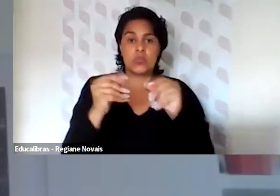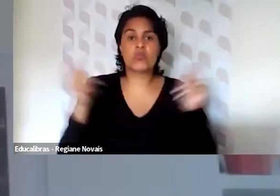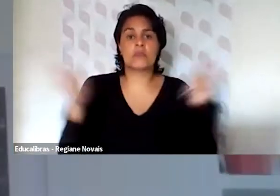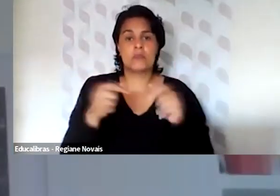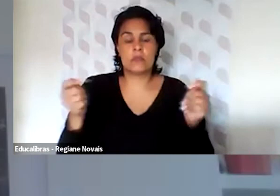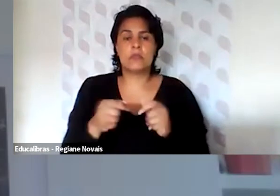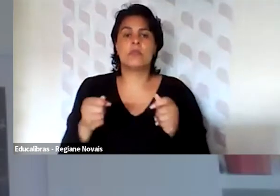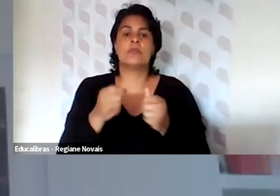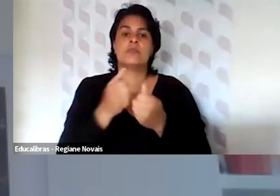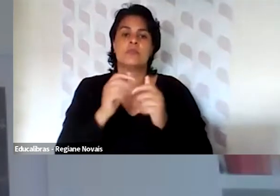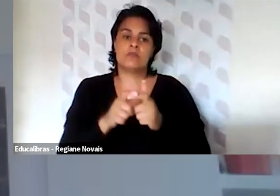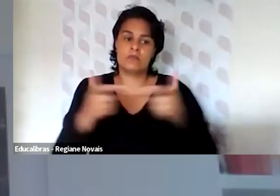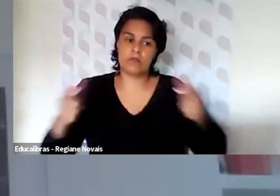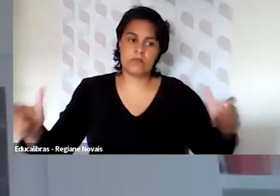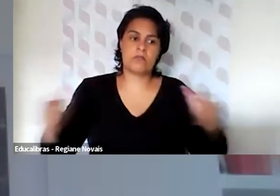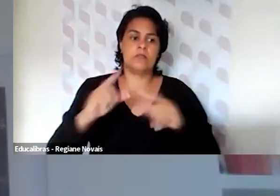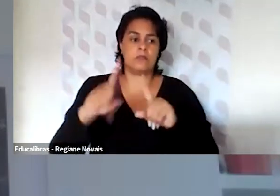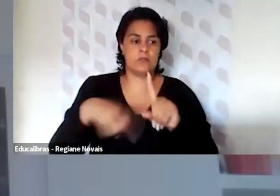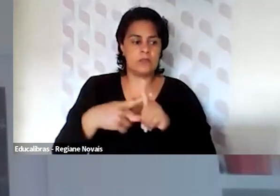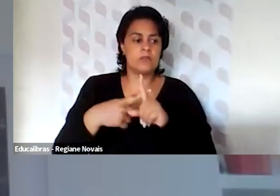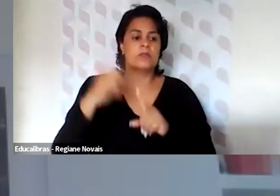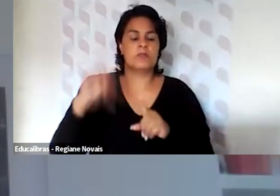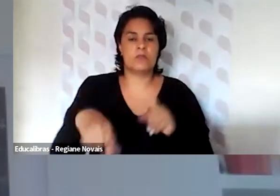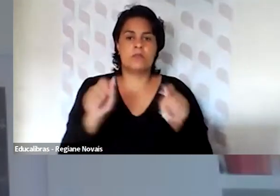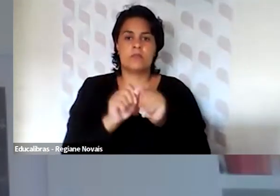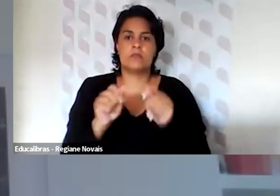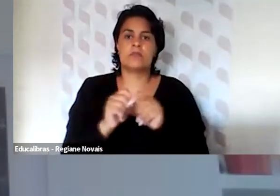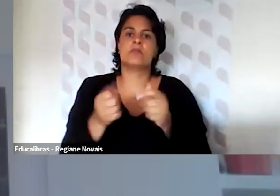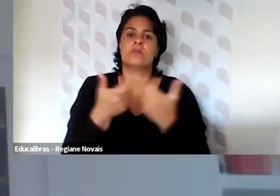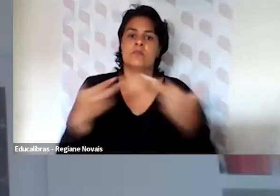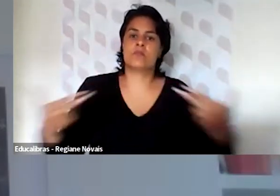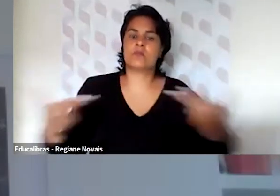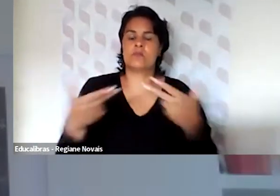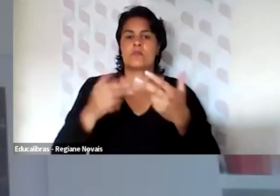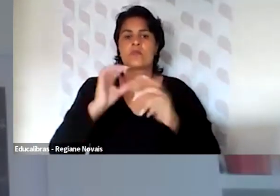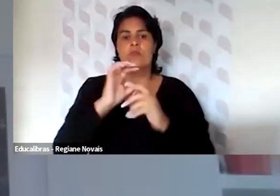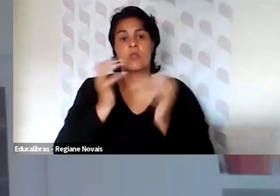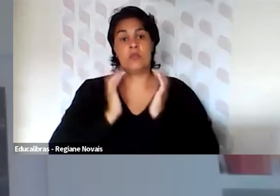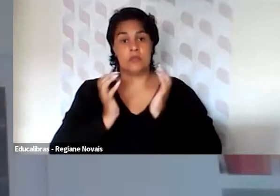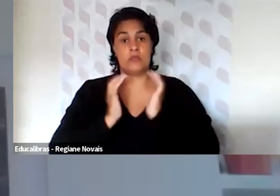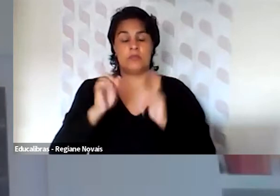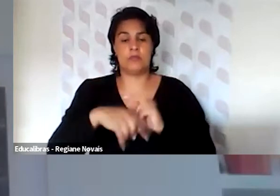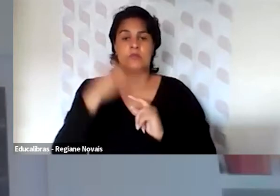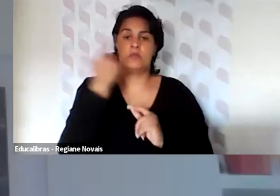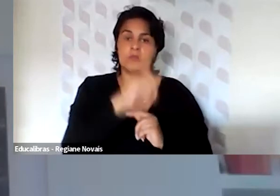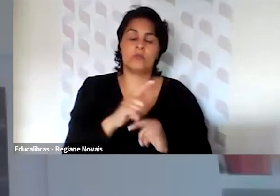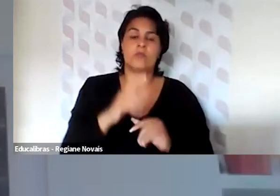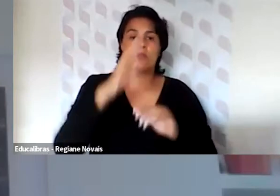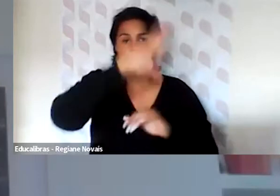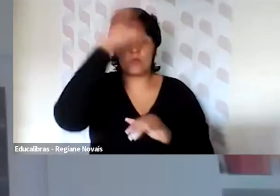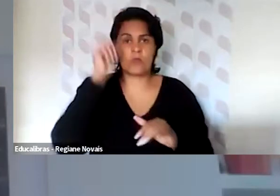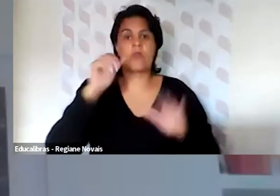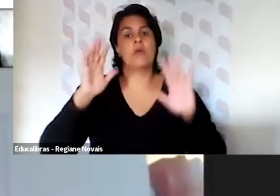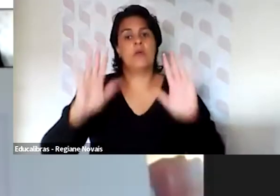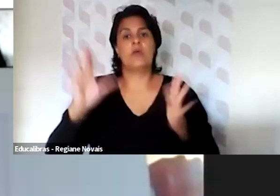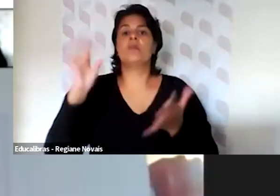a capacidade de produção e de geração de riqueza que a Amazônia tem para o mundo também de uma forma sustentável. É claro que dá para